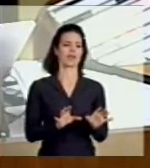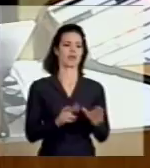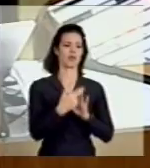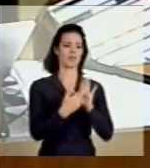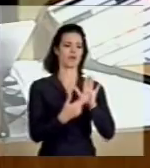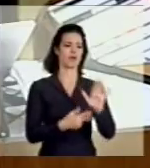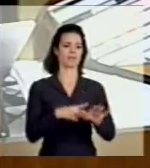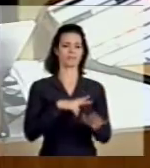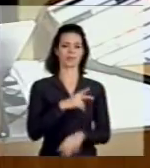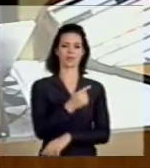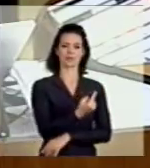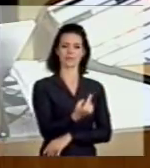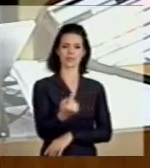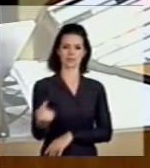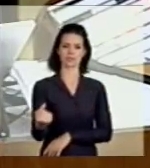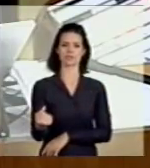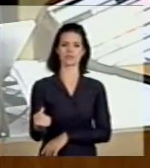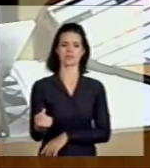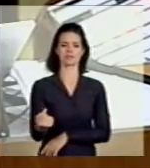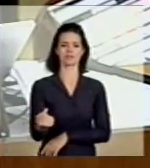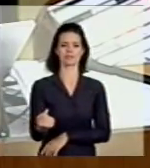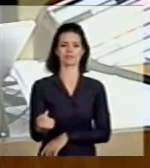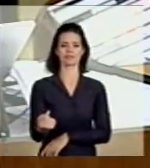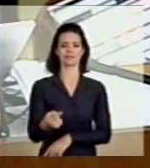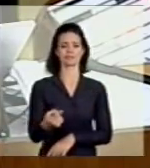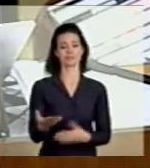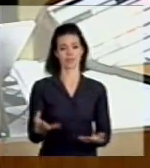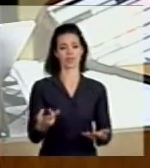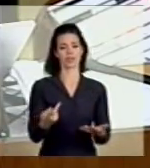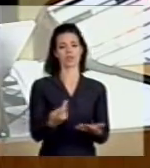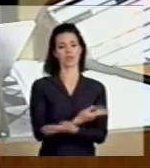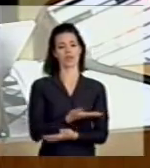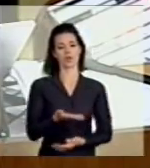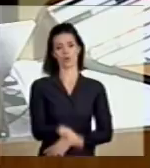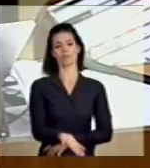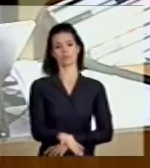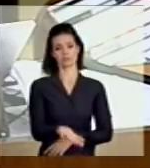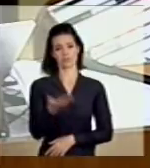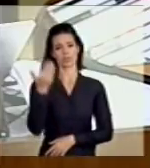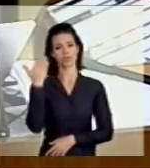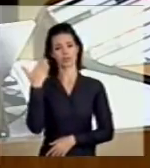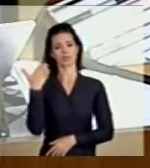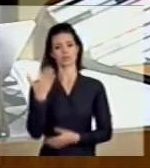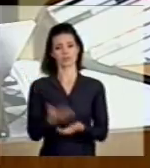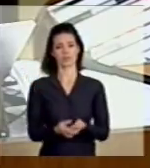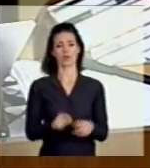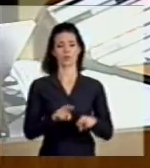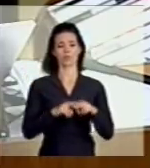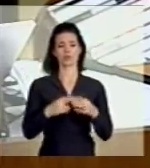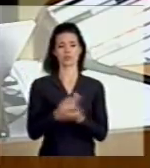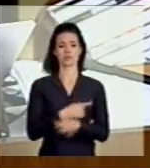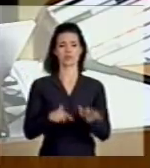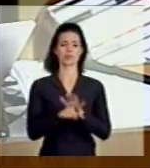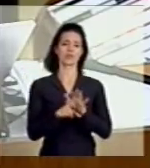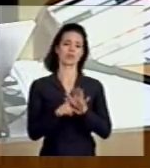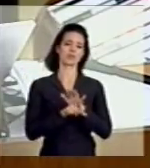é em regra individualizada. Foi essa racionalidade que, infelizmente, vigorou no acordo, a despeito de mudança significativa na legislação